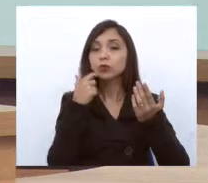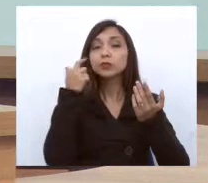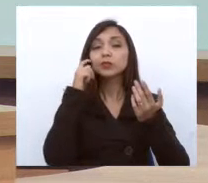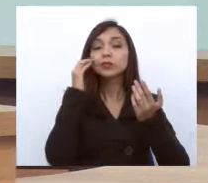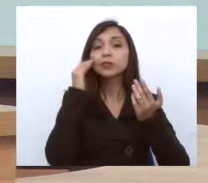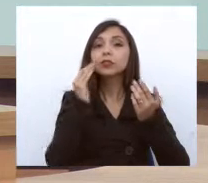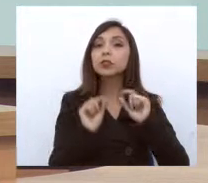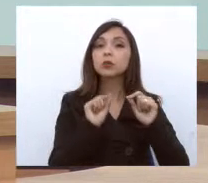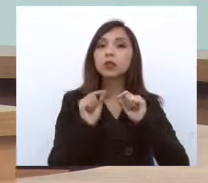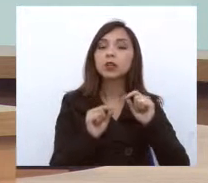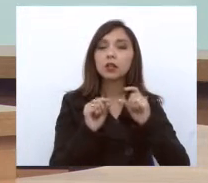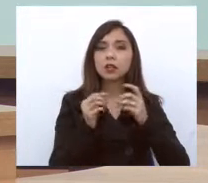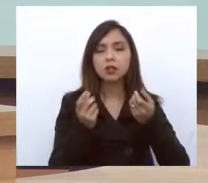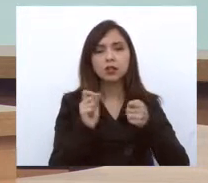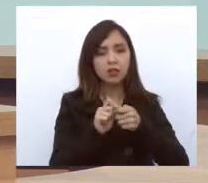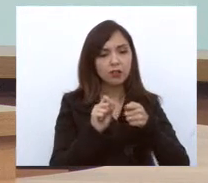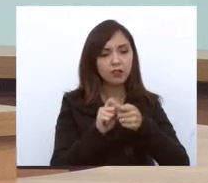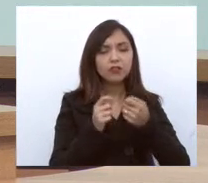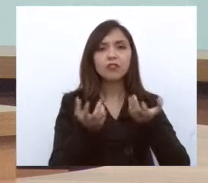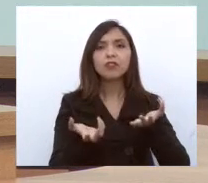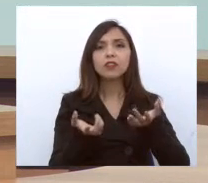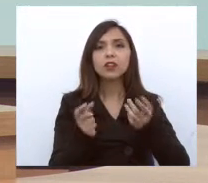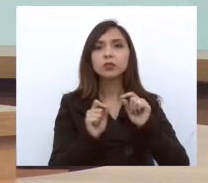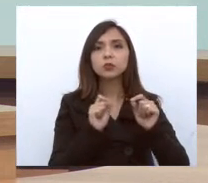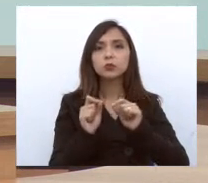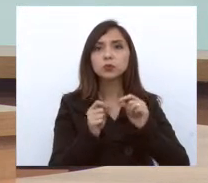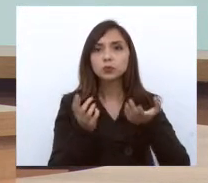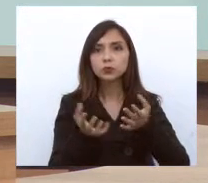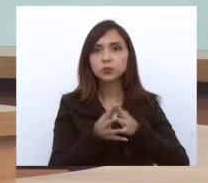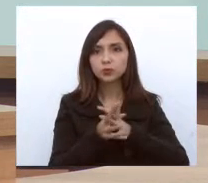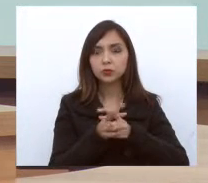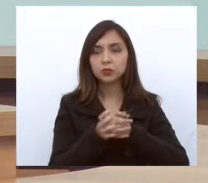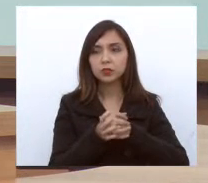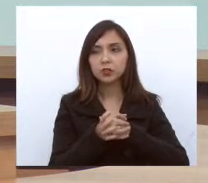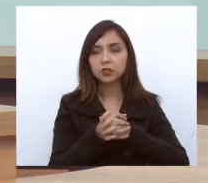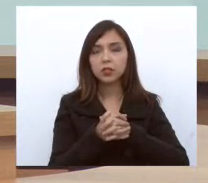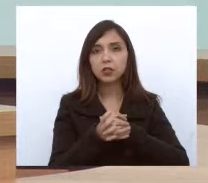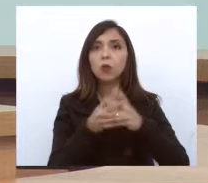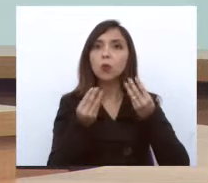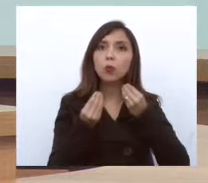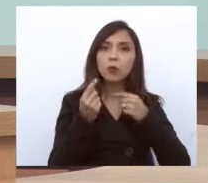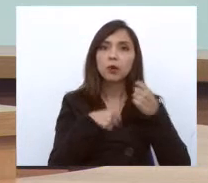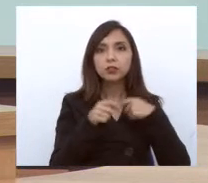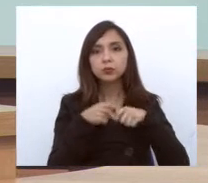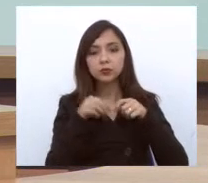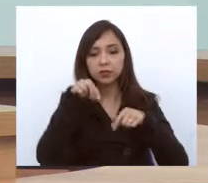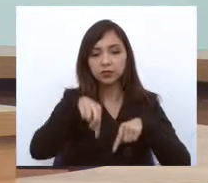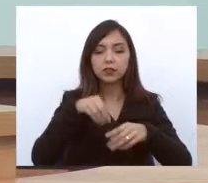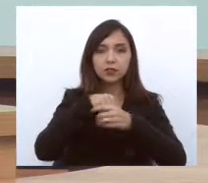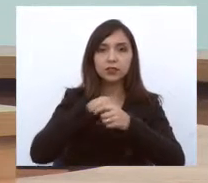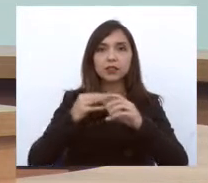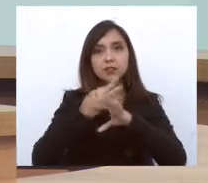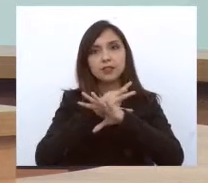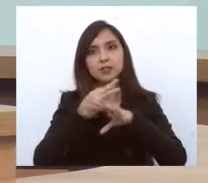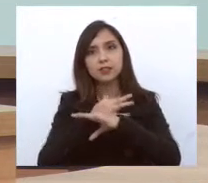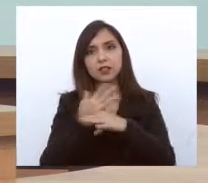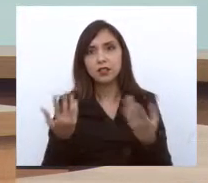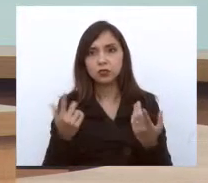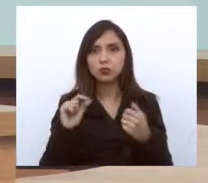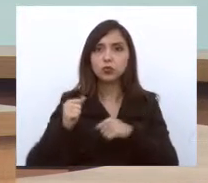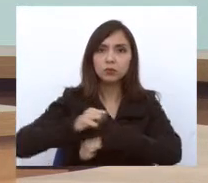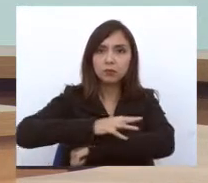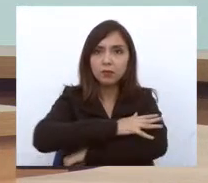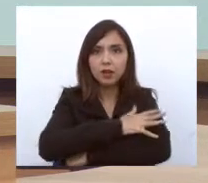entender como que não é feito, vereador Heleno, ou como é administrada essa cidade. Hoje não tem massa asfáltica,